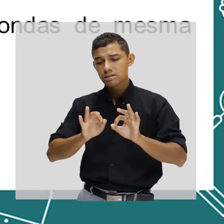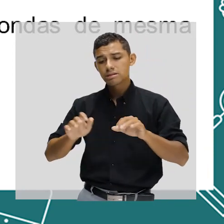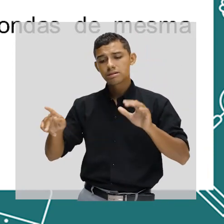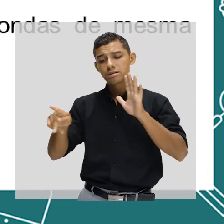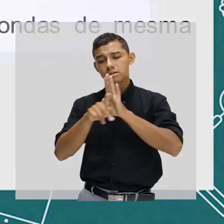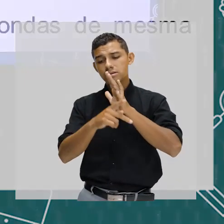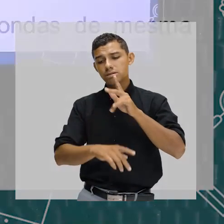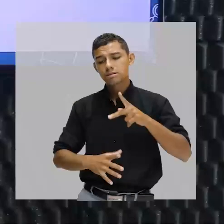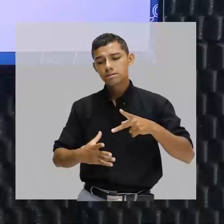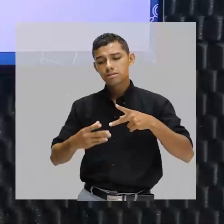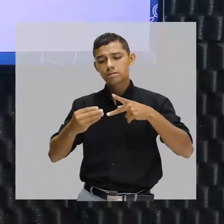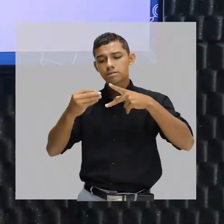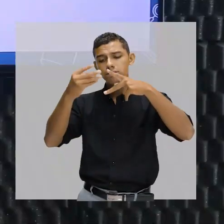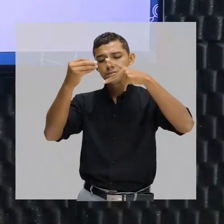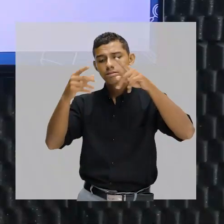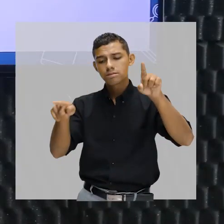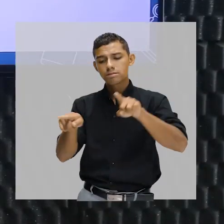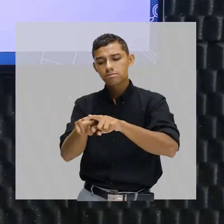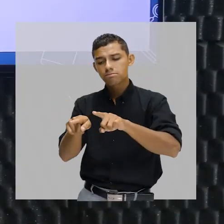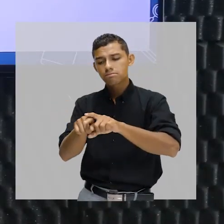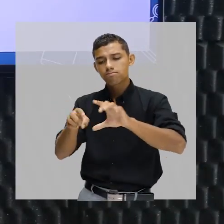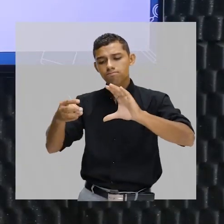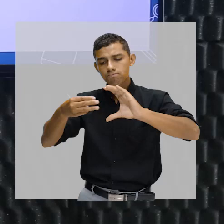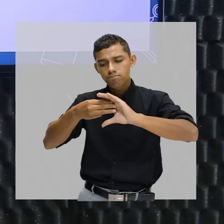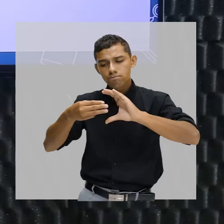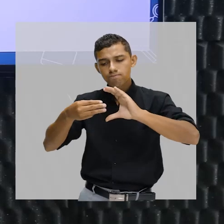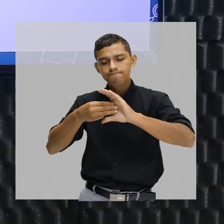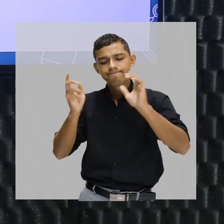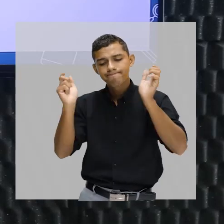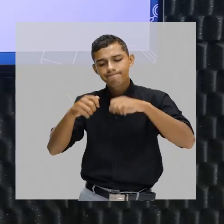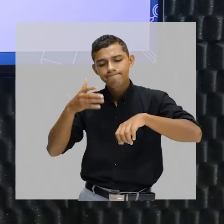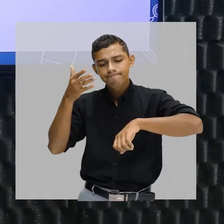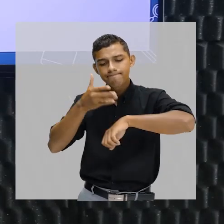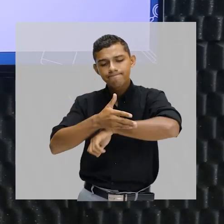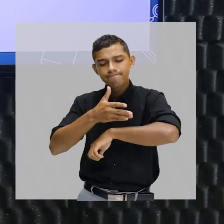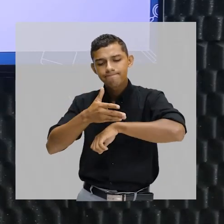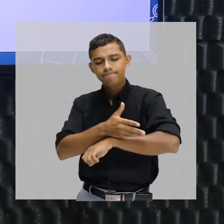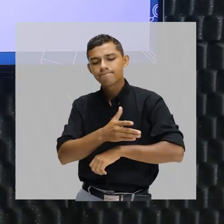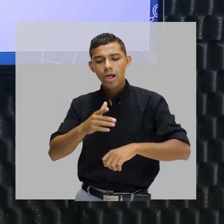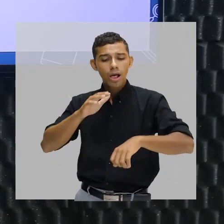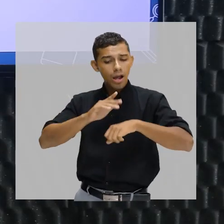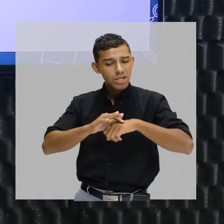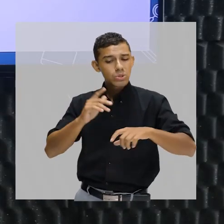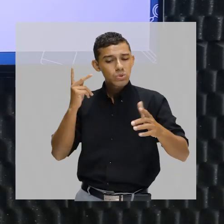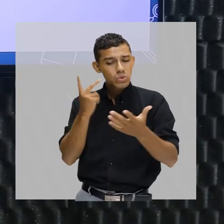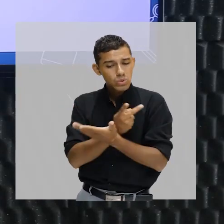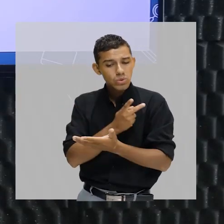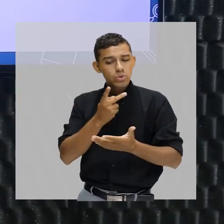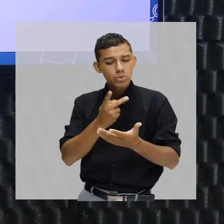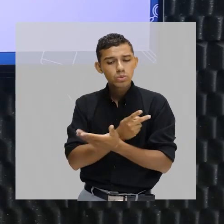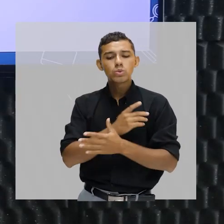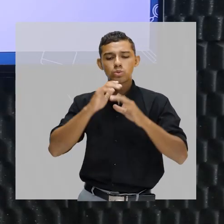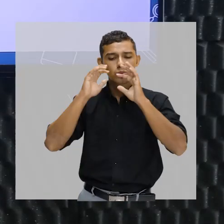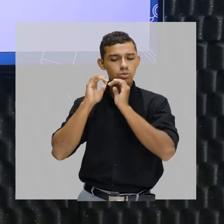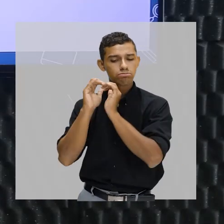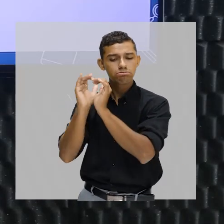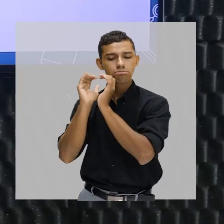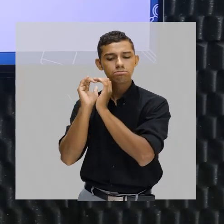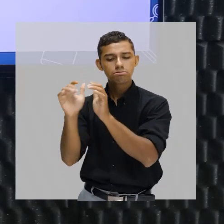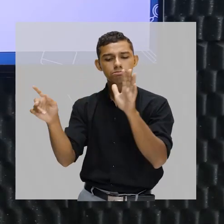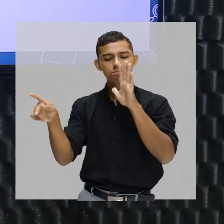é uma reportagem na Folha de São Paulo, de 25 de 7 de 2002, certo? Então, as microondas